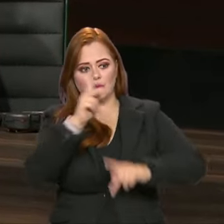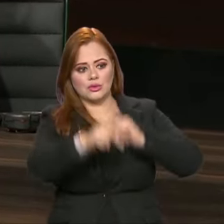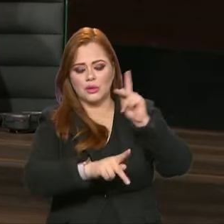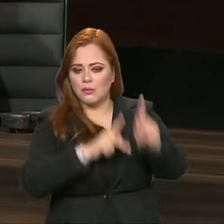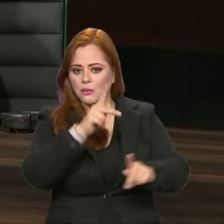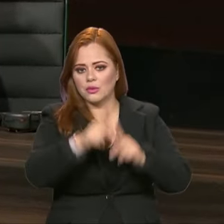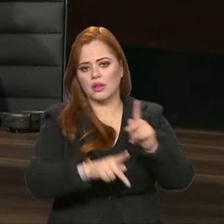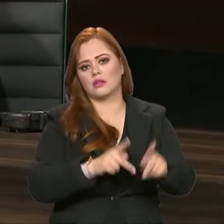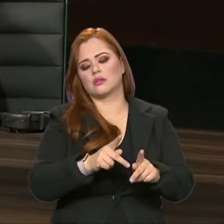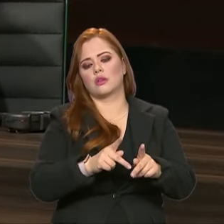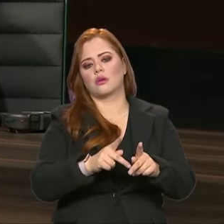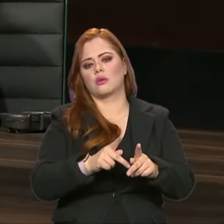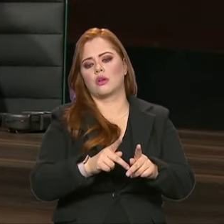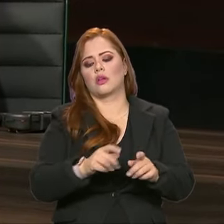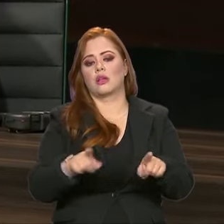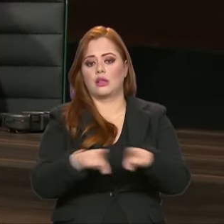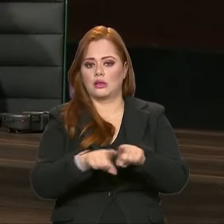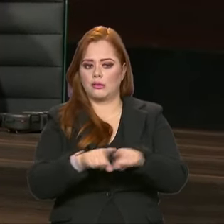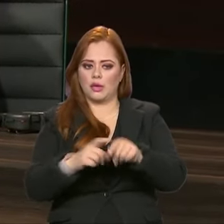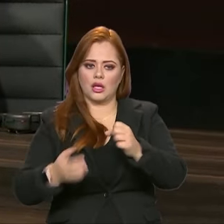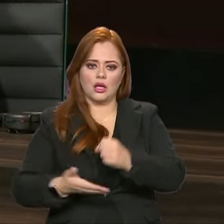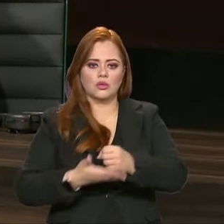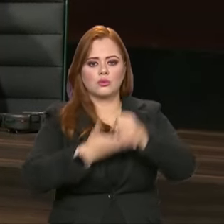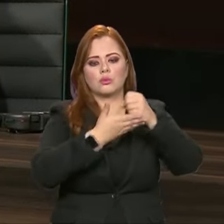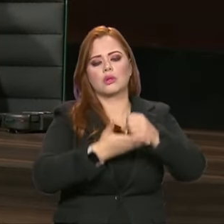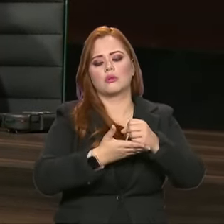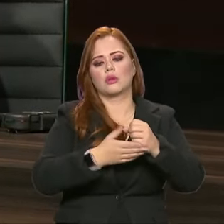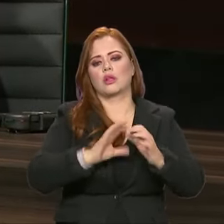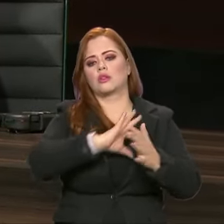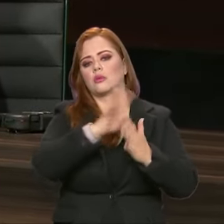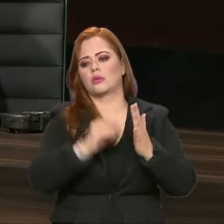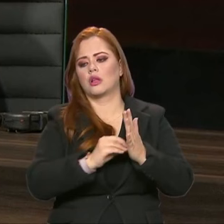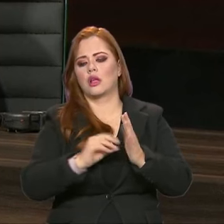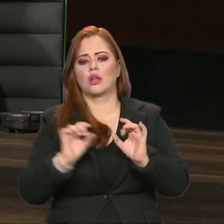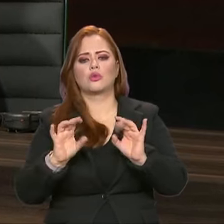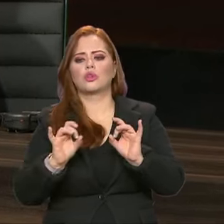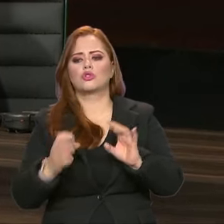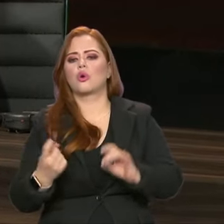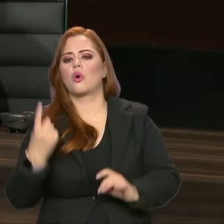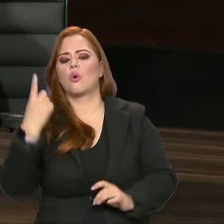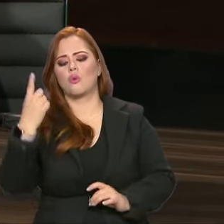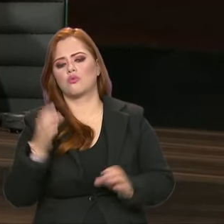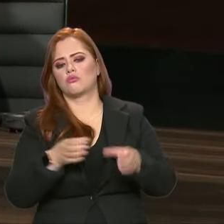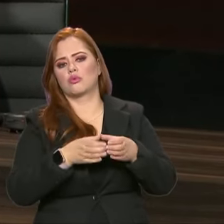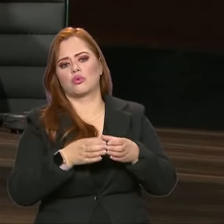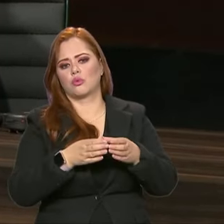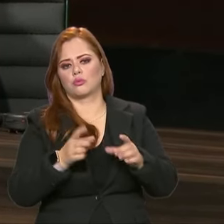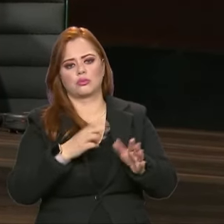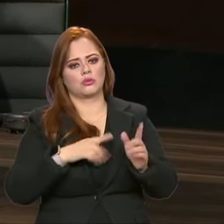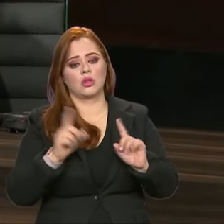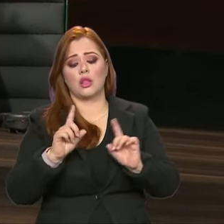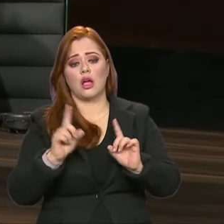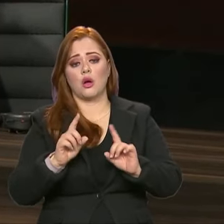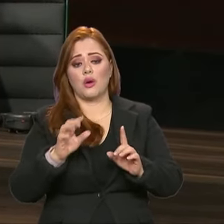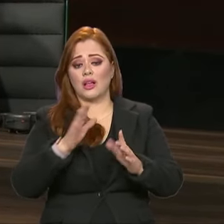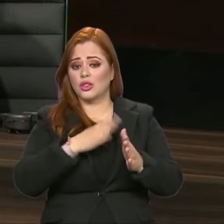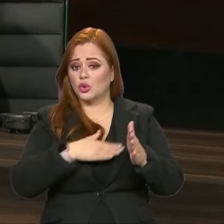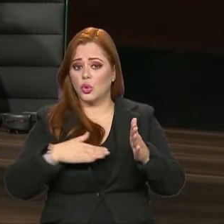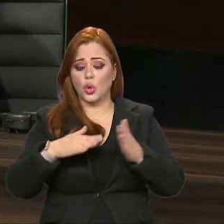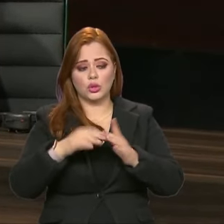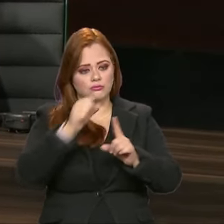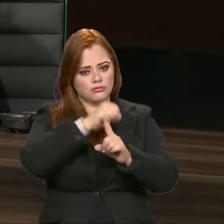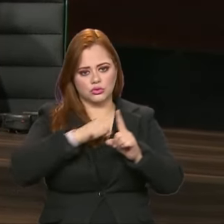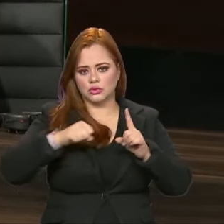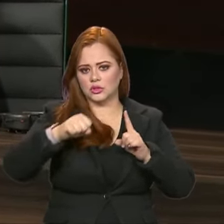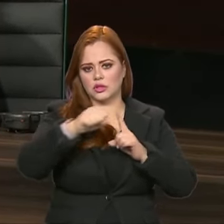sustentabilidade da Amazônia. E isso não pode ser feito por vocês somente. A sociedade civil quer estar aí,